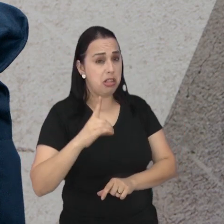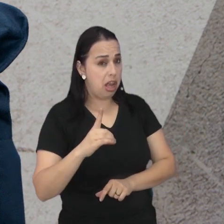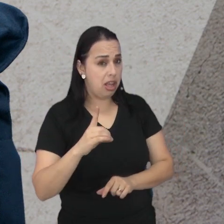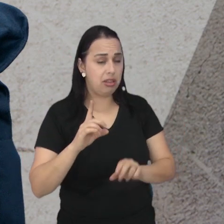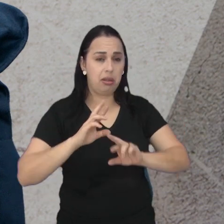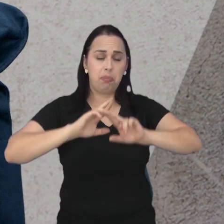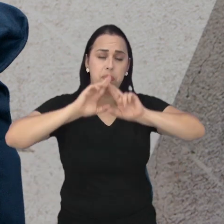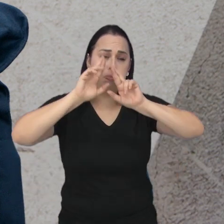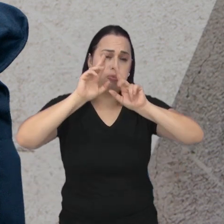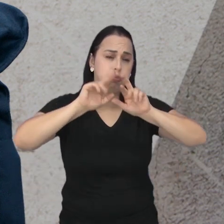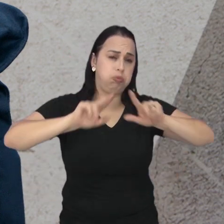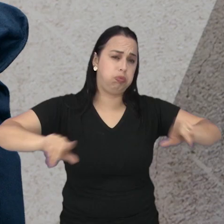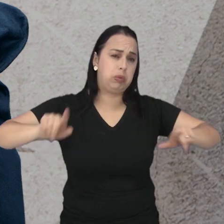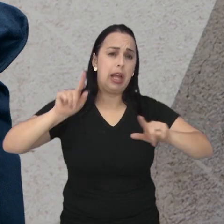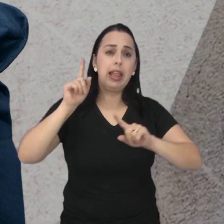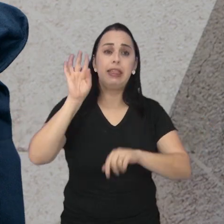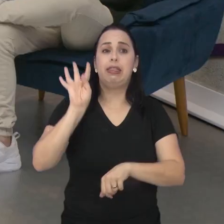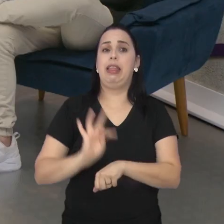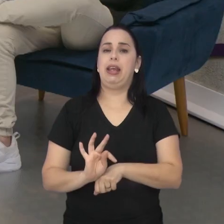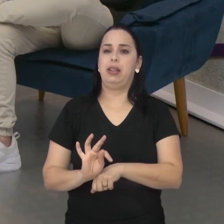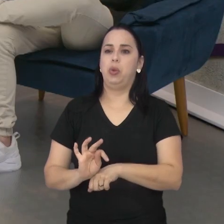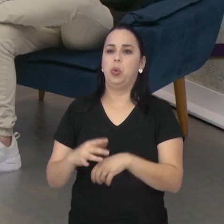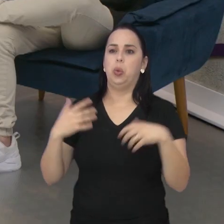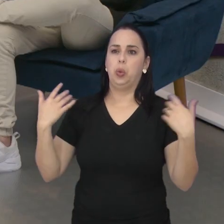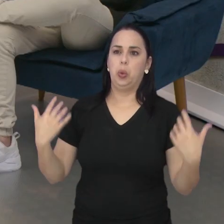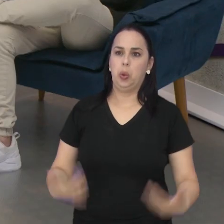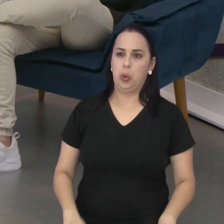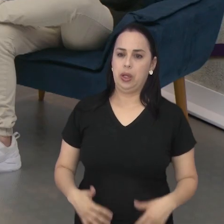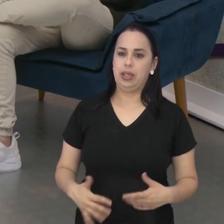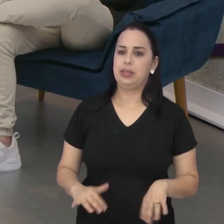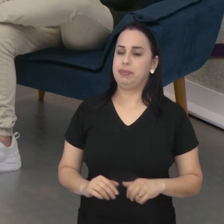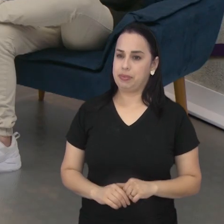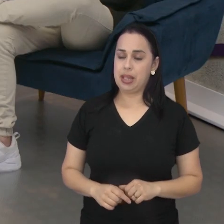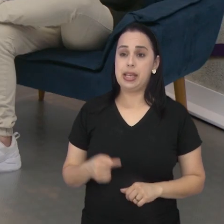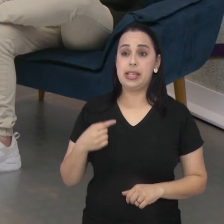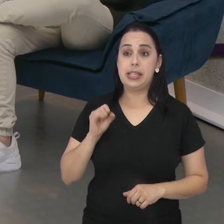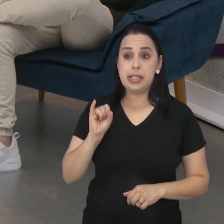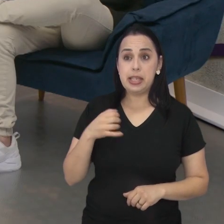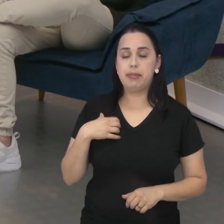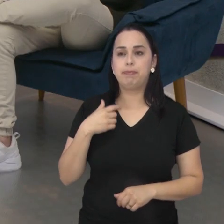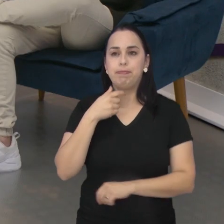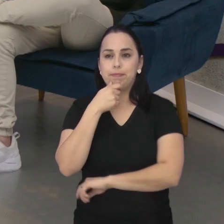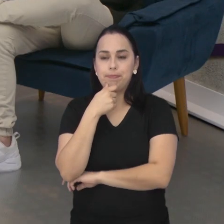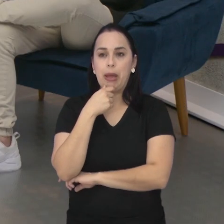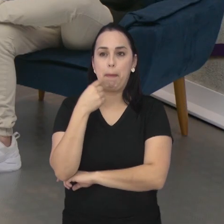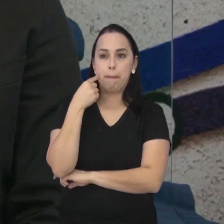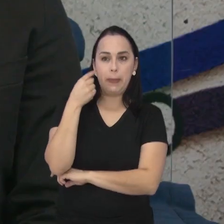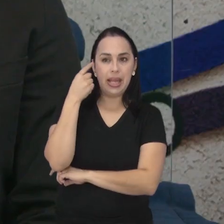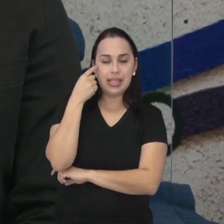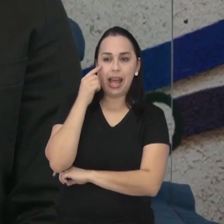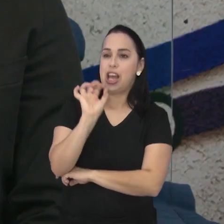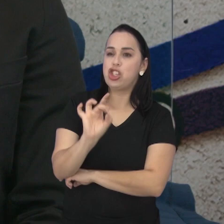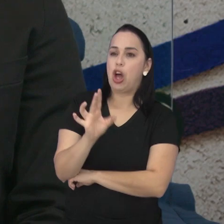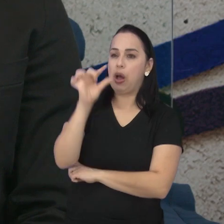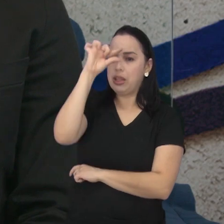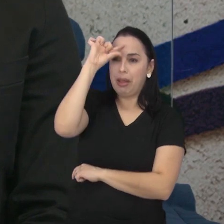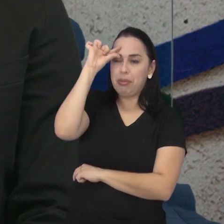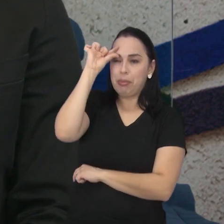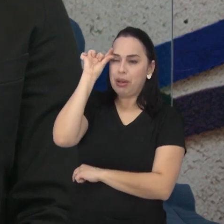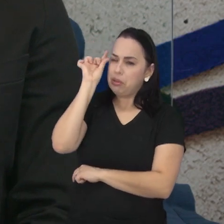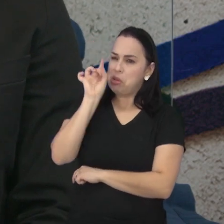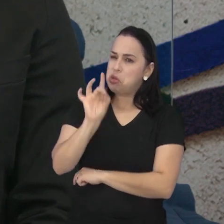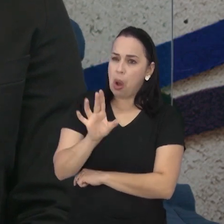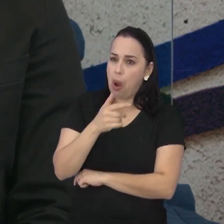tridimensional, tem uma infinidade. Nossa, é bastante coisa, né? Se, sim, a gente for parar para pensar que a gente está falando da nossa sobrancelha, só